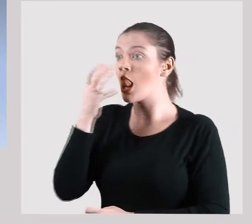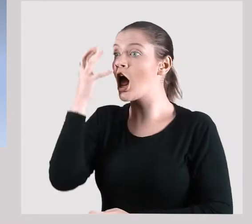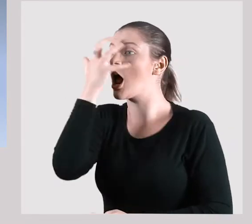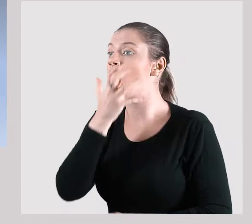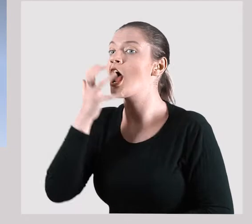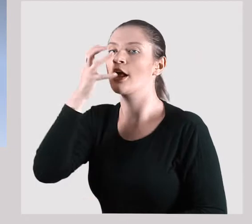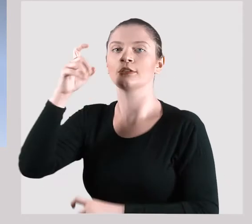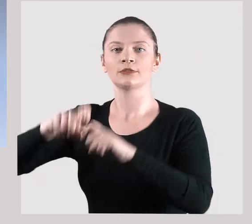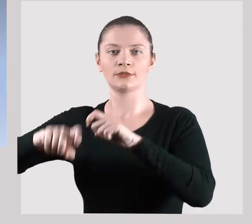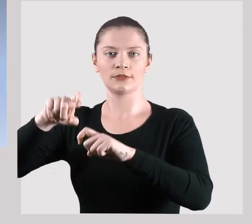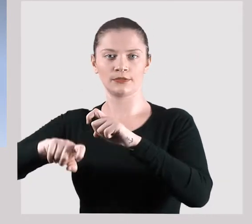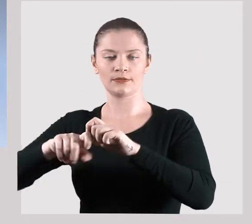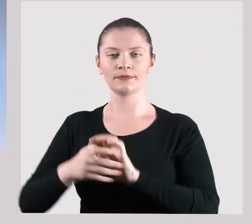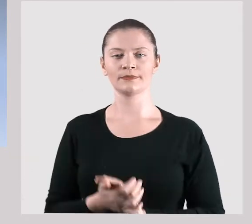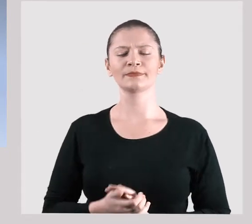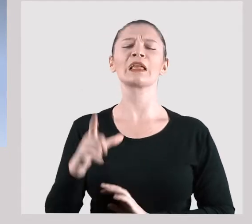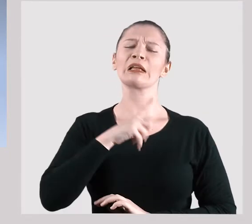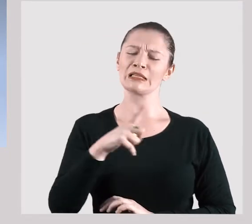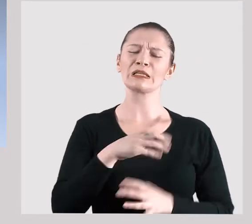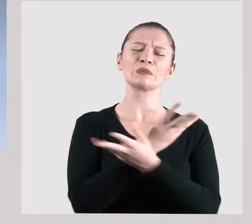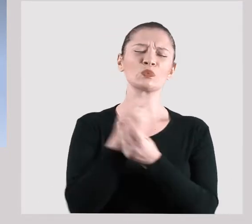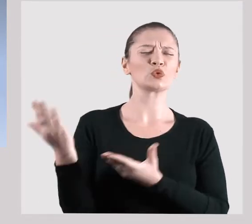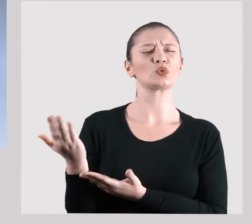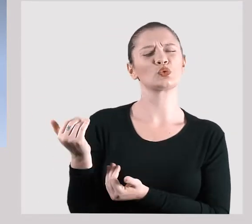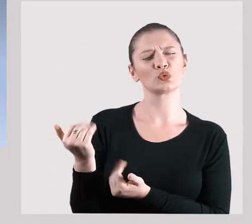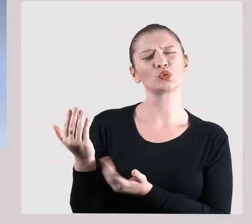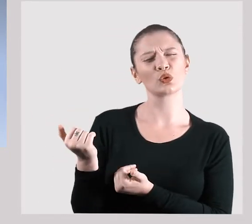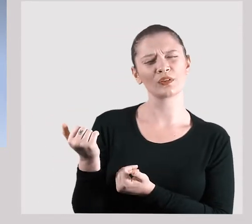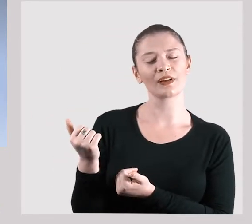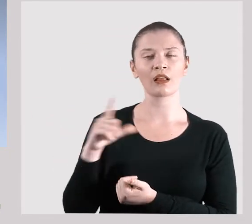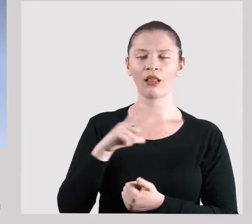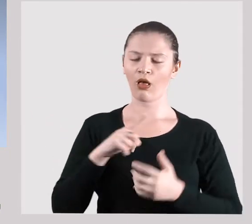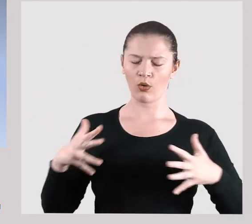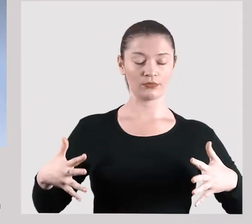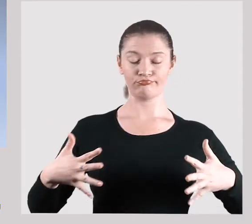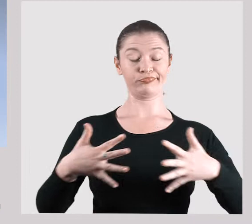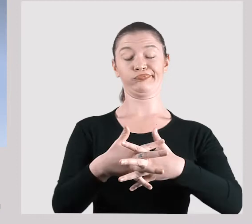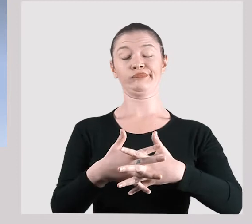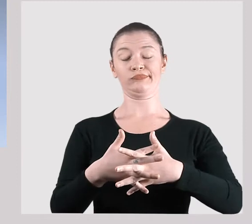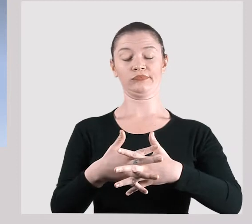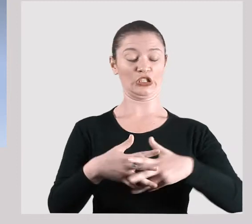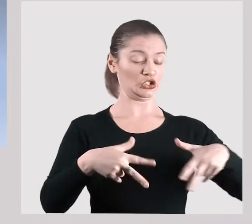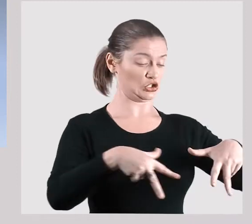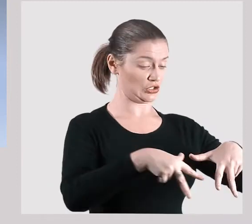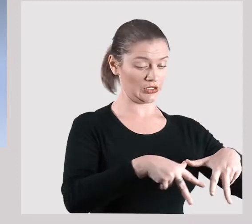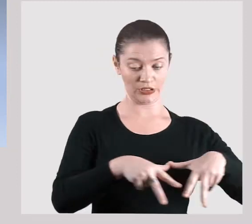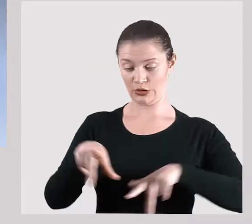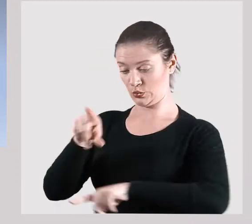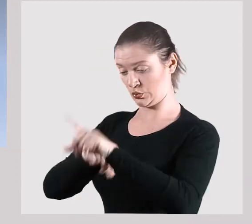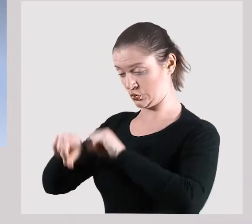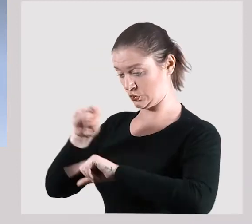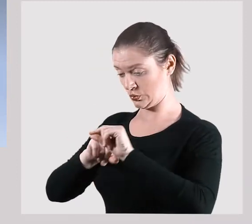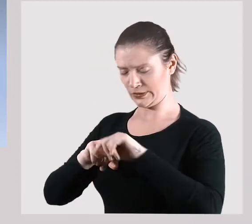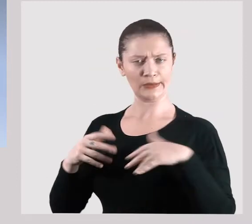né? Então, muitos jovens estão confusos na questão da sua orientação sexual e já confundem com gênero, acho que são do outro gênero